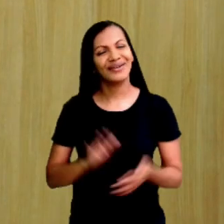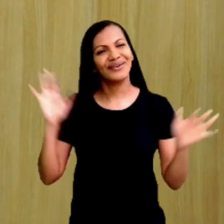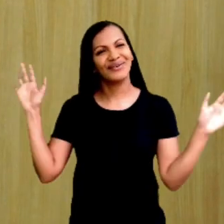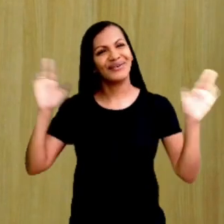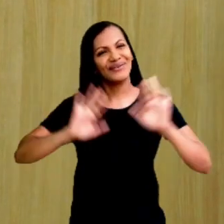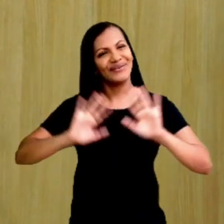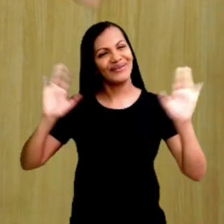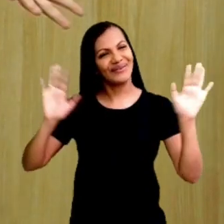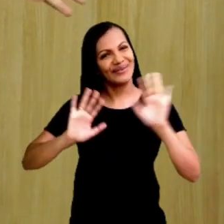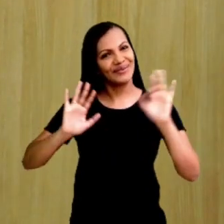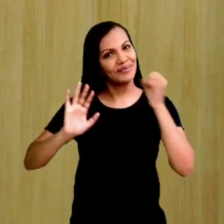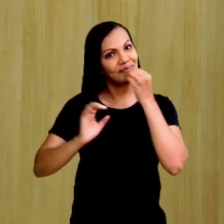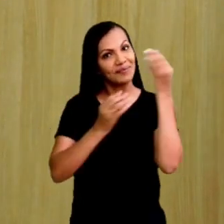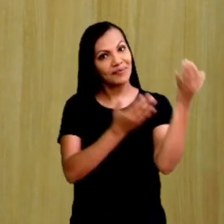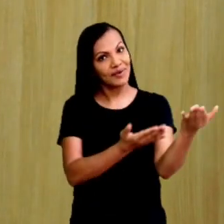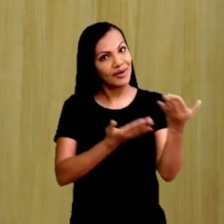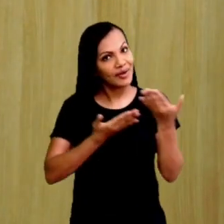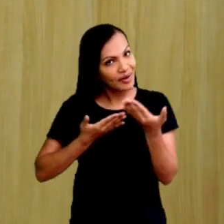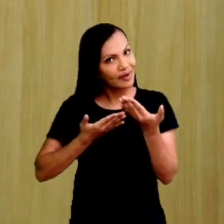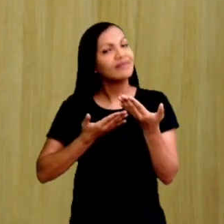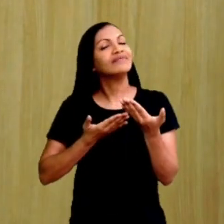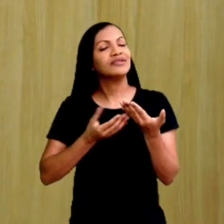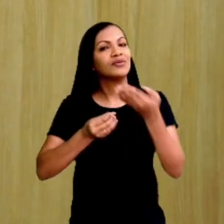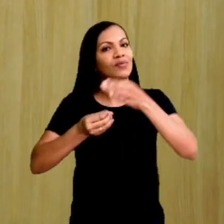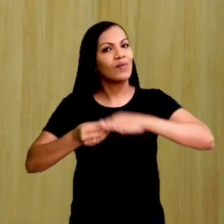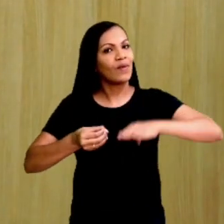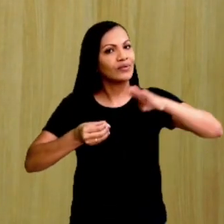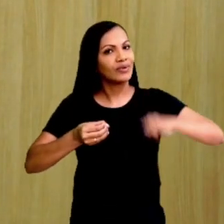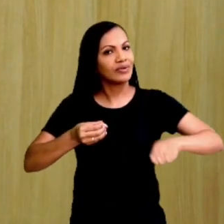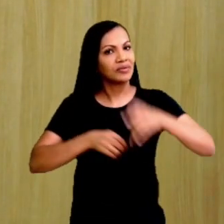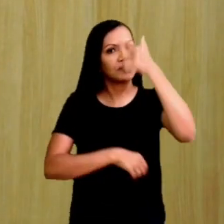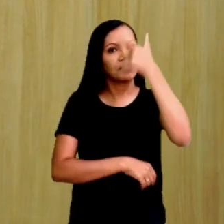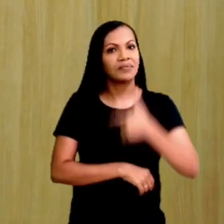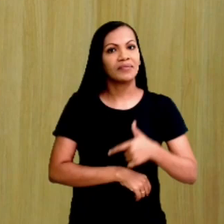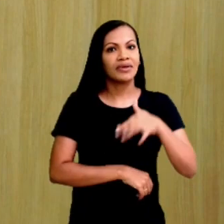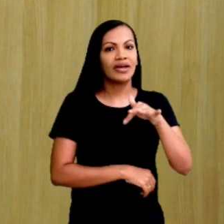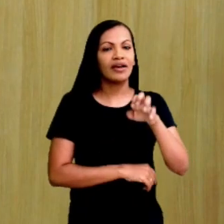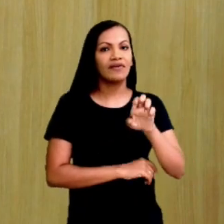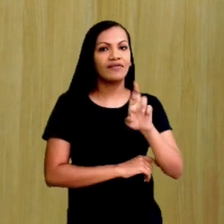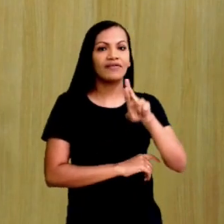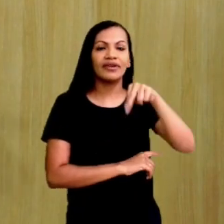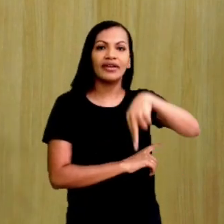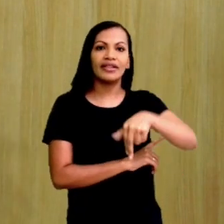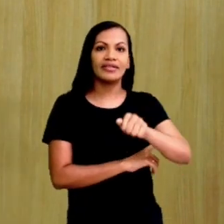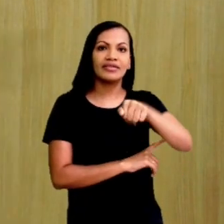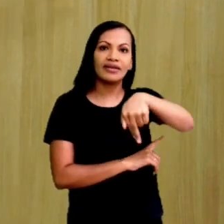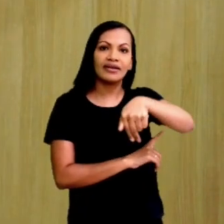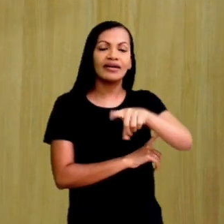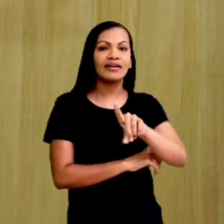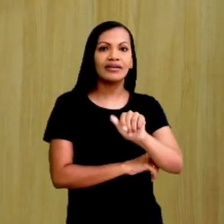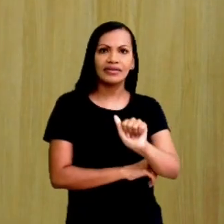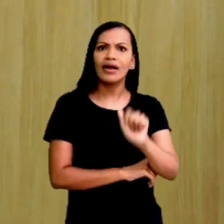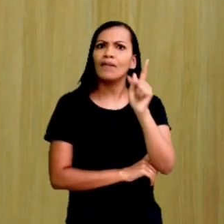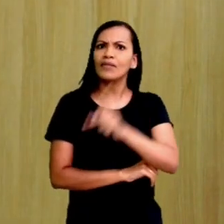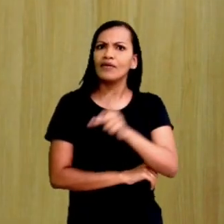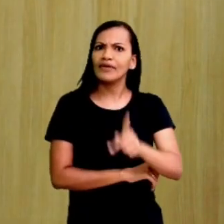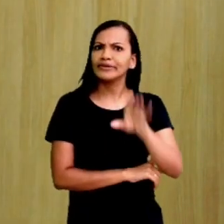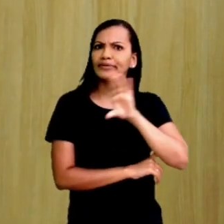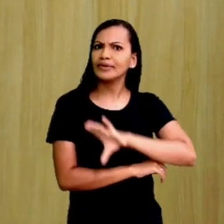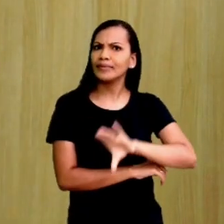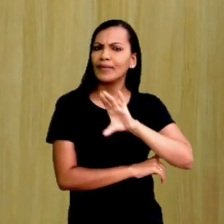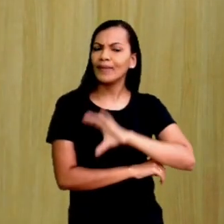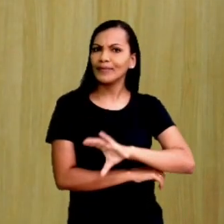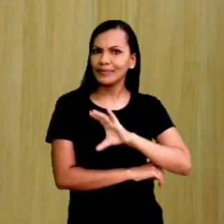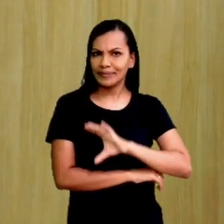Olá bem-vindos a mais um onda Tec comigo Fernanda Vasconcelos a sua professora de sempre de língua